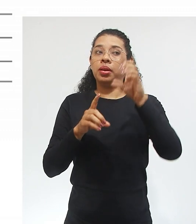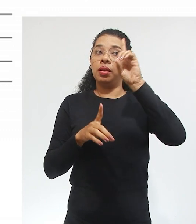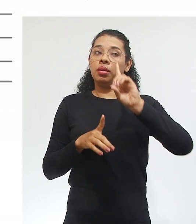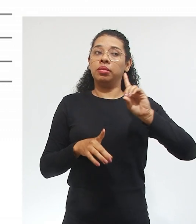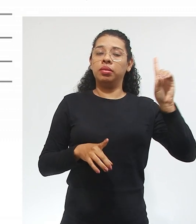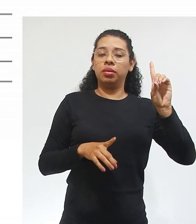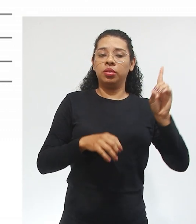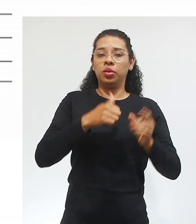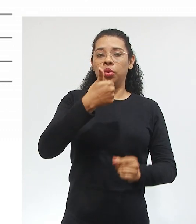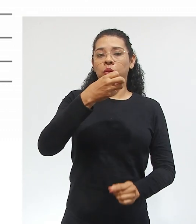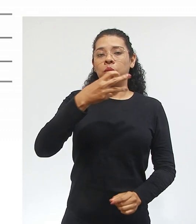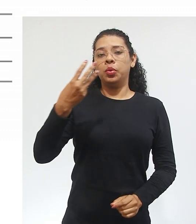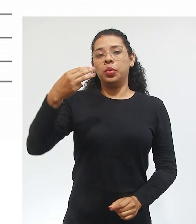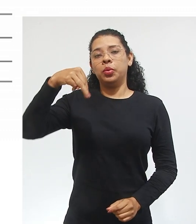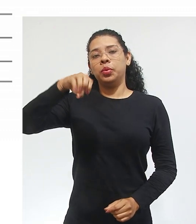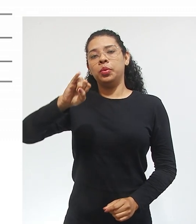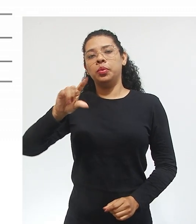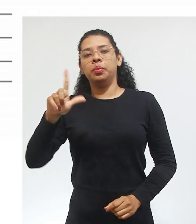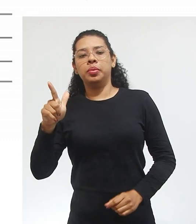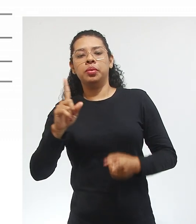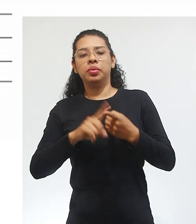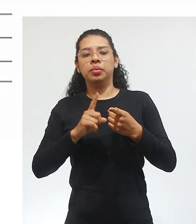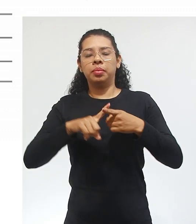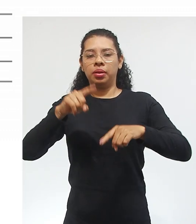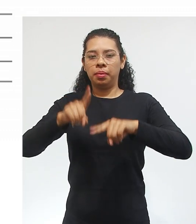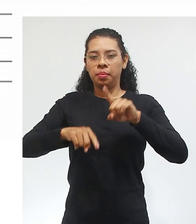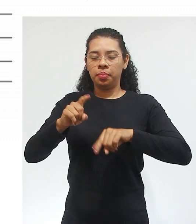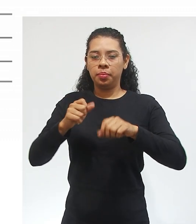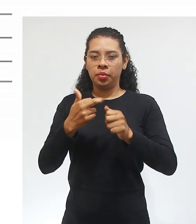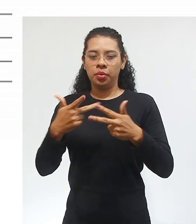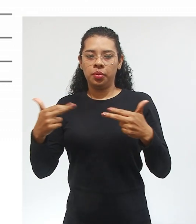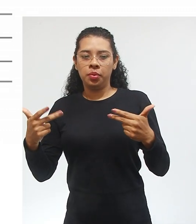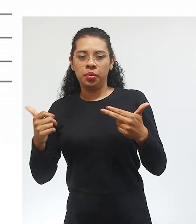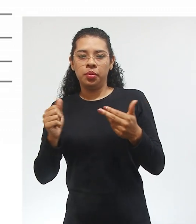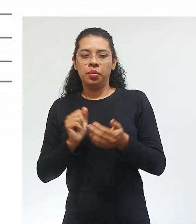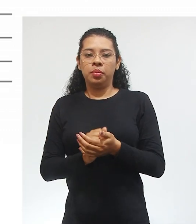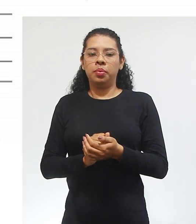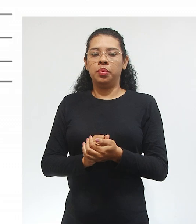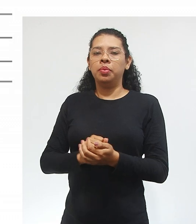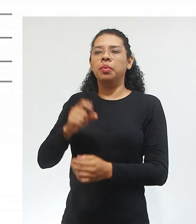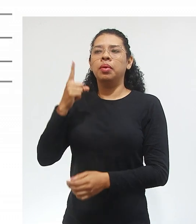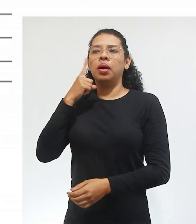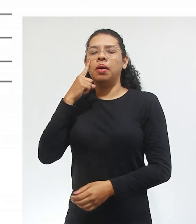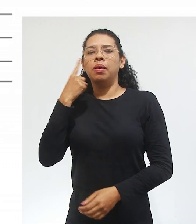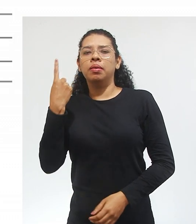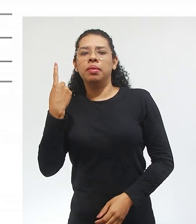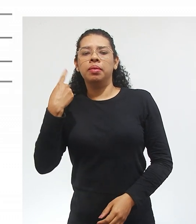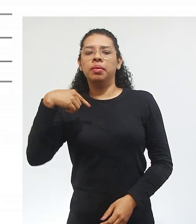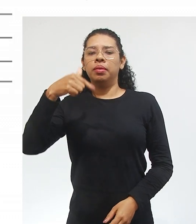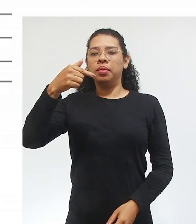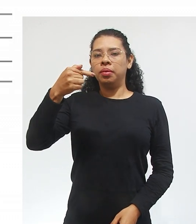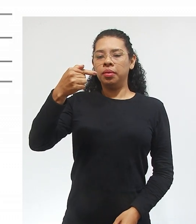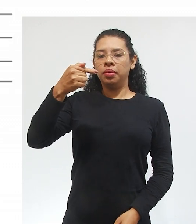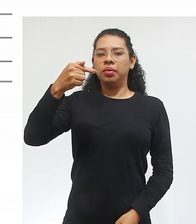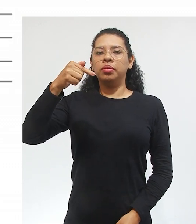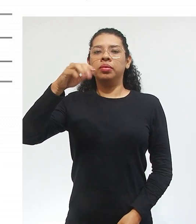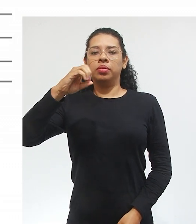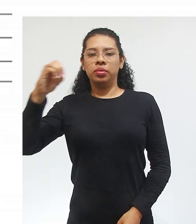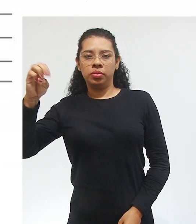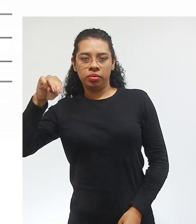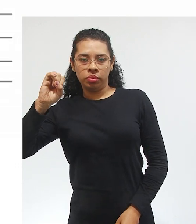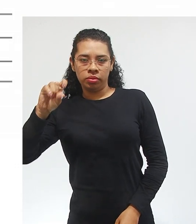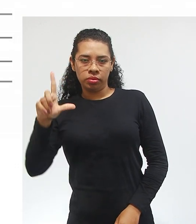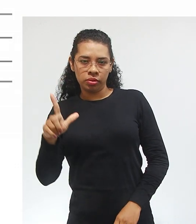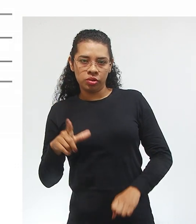Débito, lado esquerdo aqui, caixa, 13.000. Mercadoria, 7.000. Tá aqui do lado esquerdo.